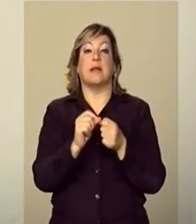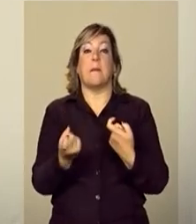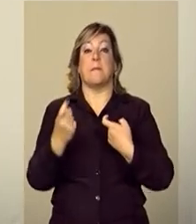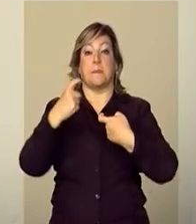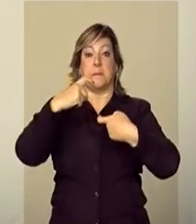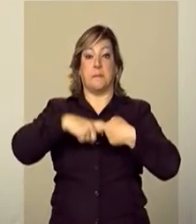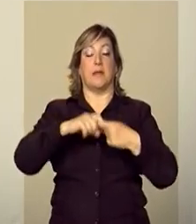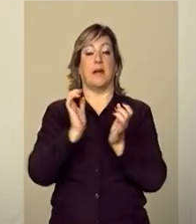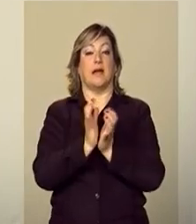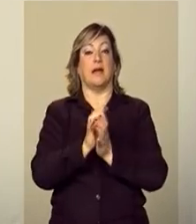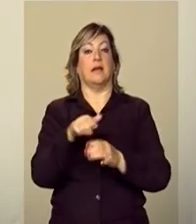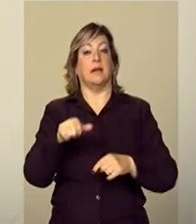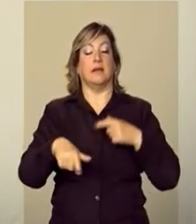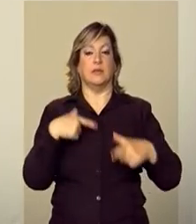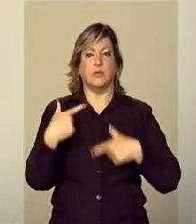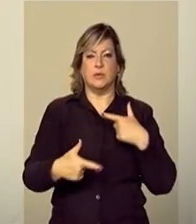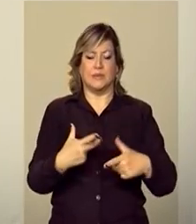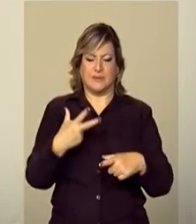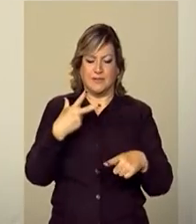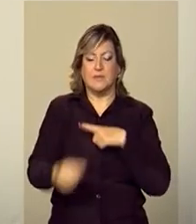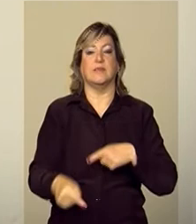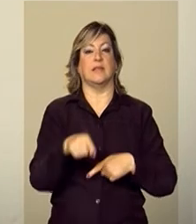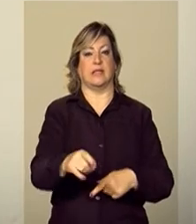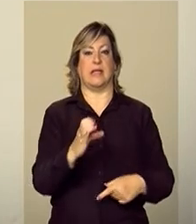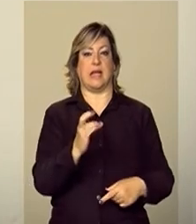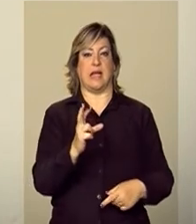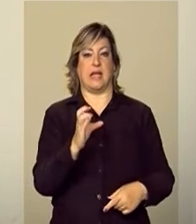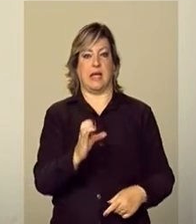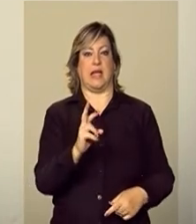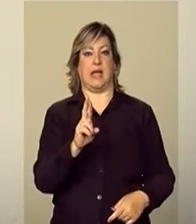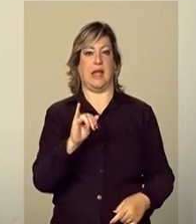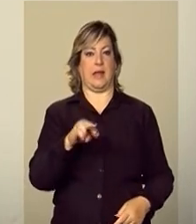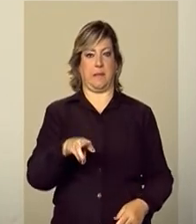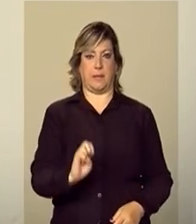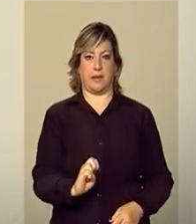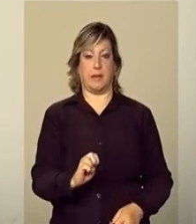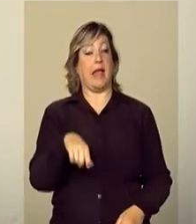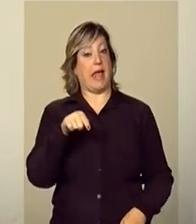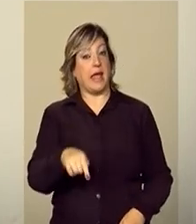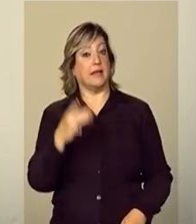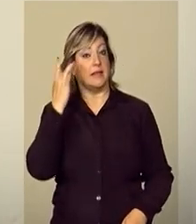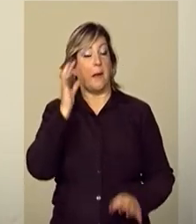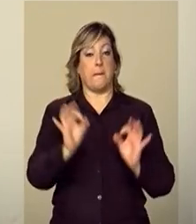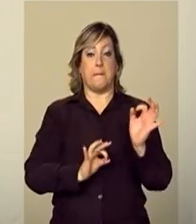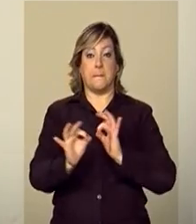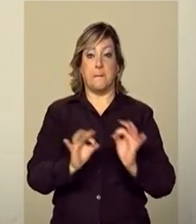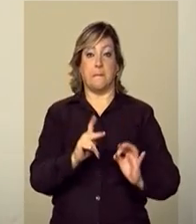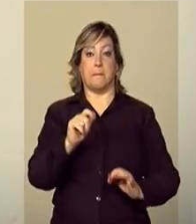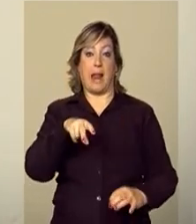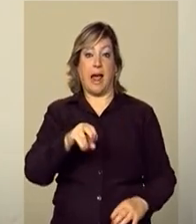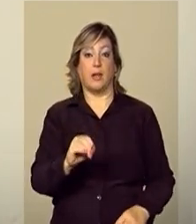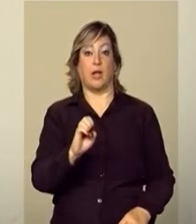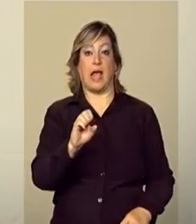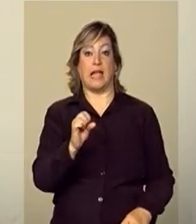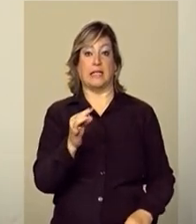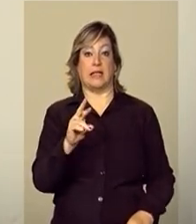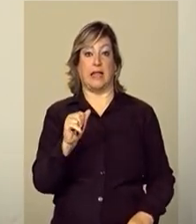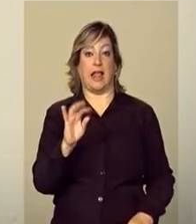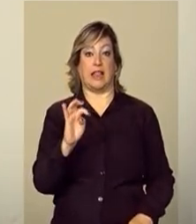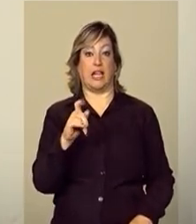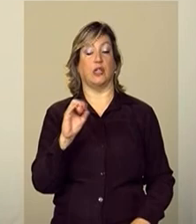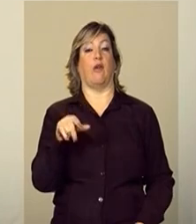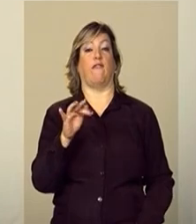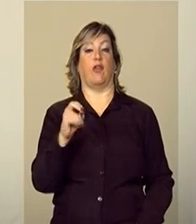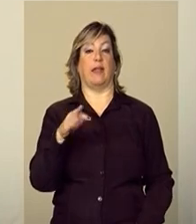parcerias nas ações de repressão ao crime é com ações como o plano estratégico de fronteiras que nós vamos construindo